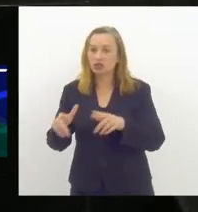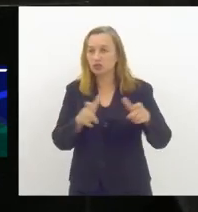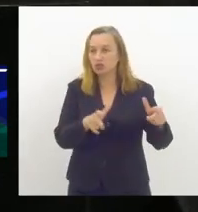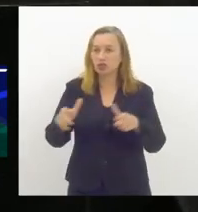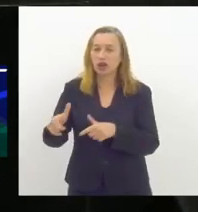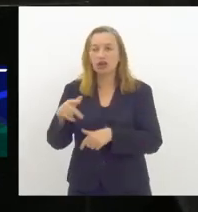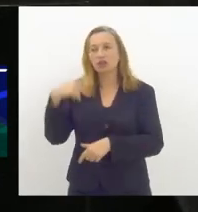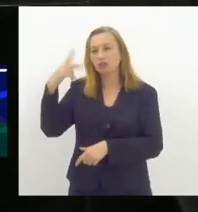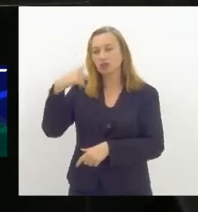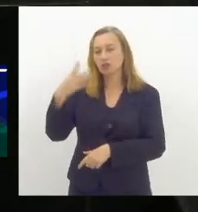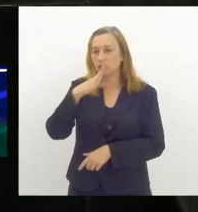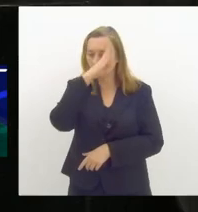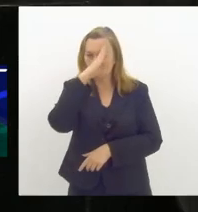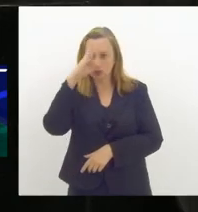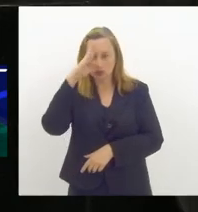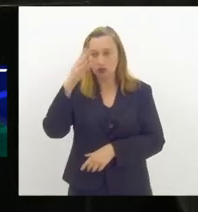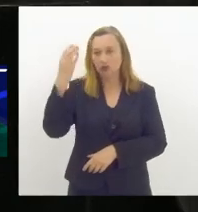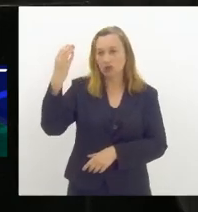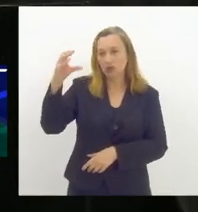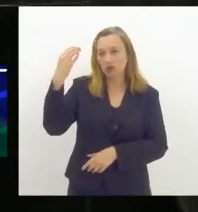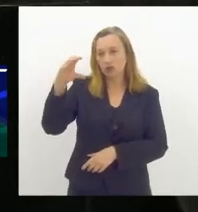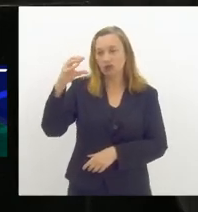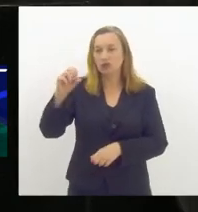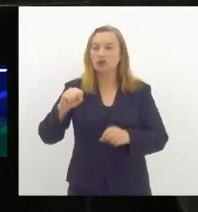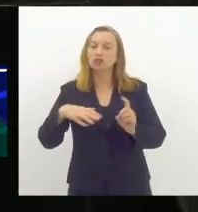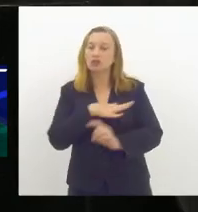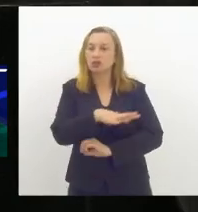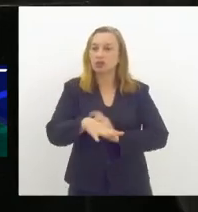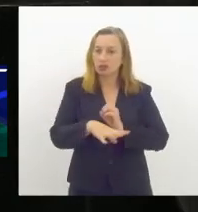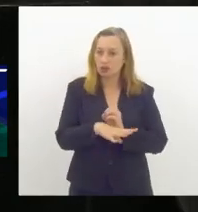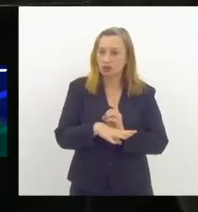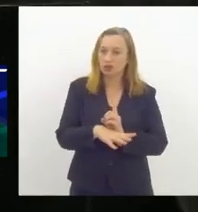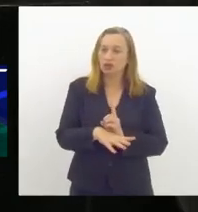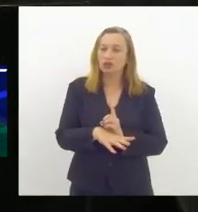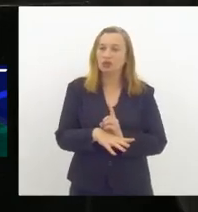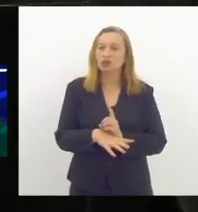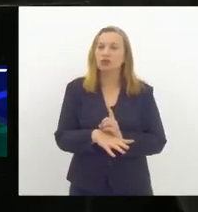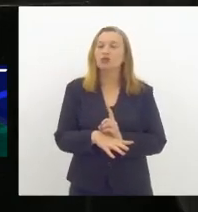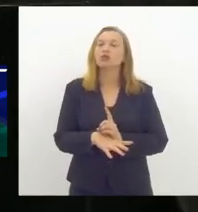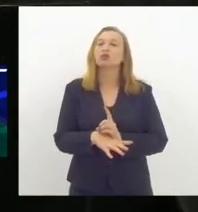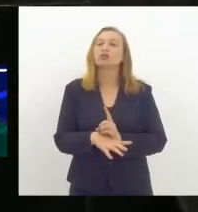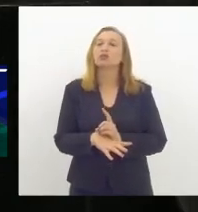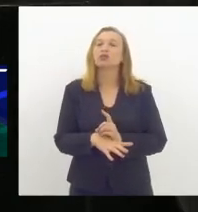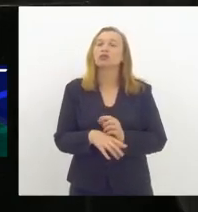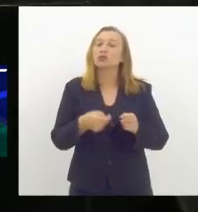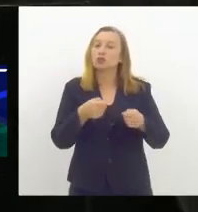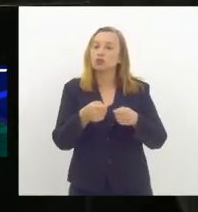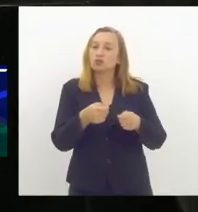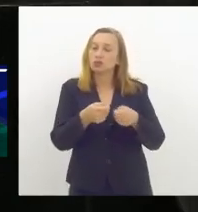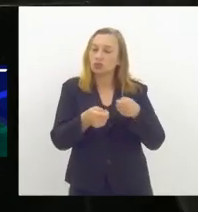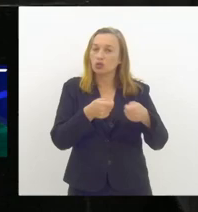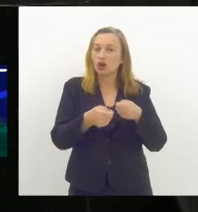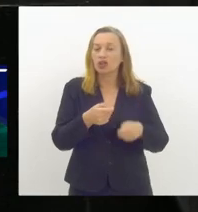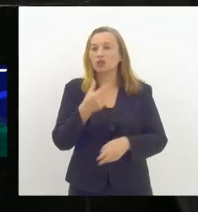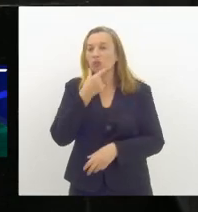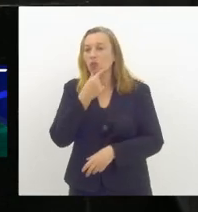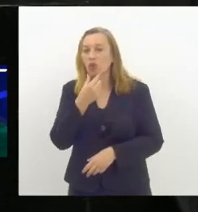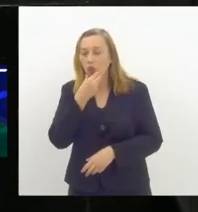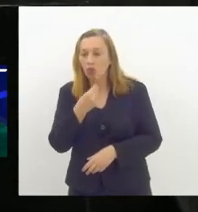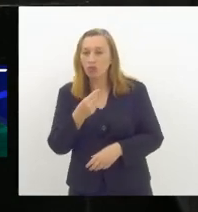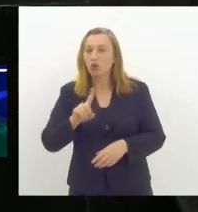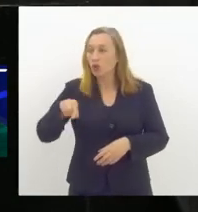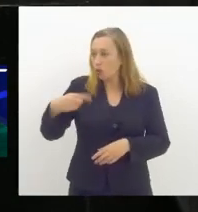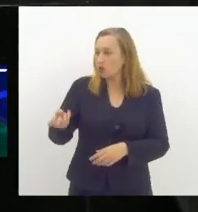políticos acadêmicos científicos e sociais que são majoritariamente dominados por homens